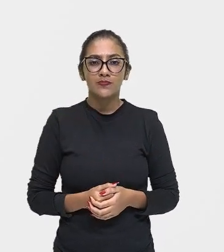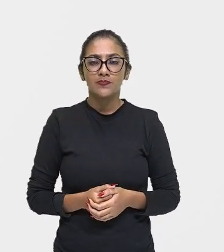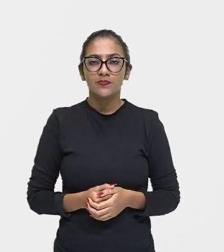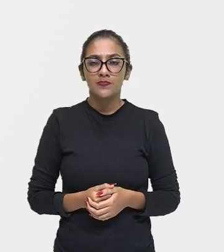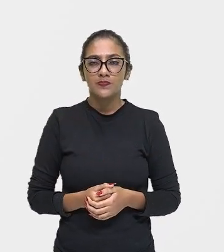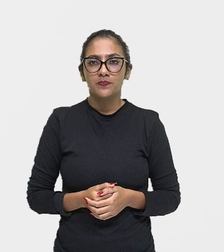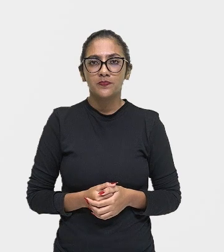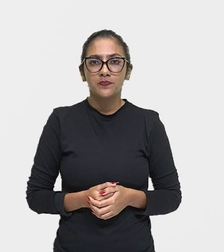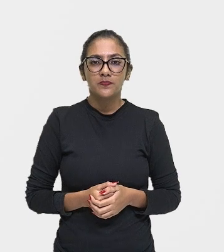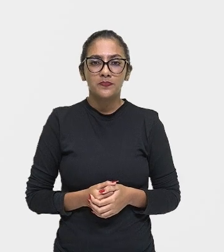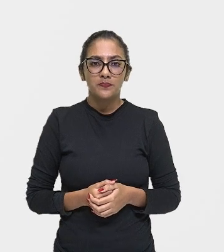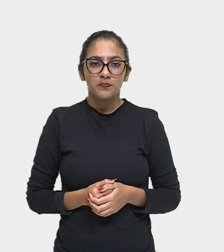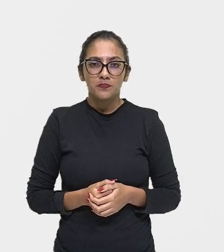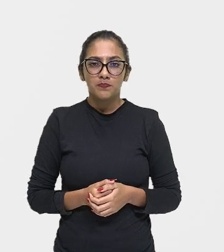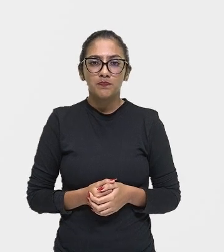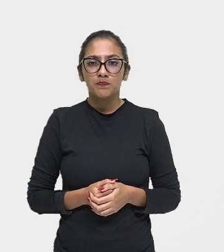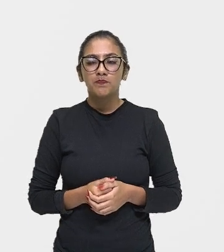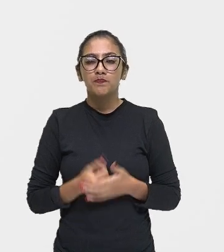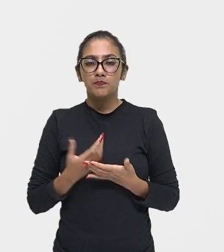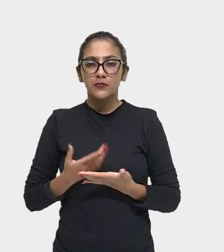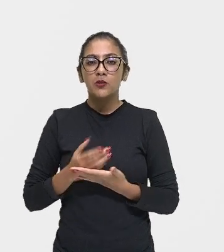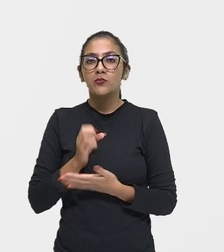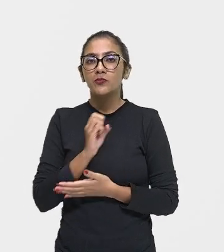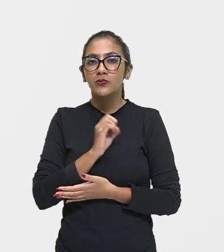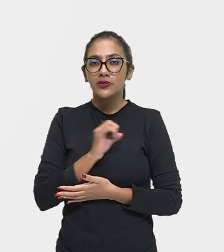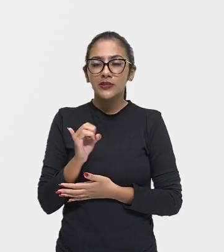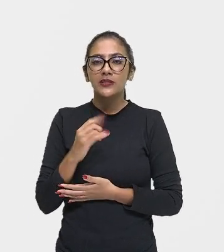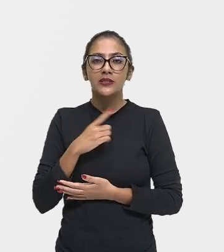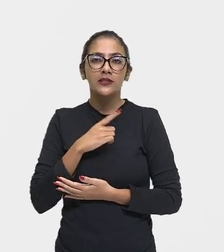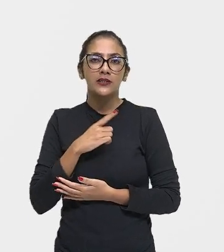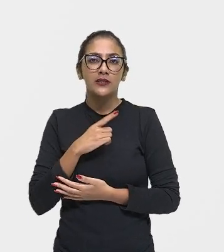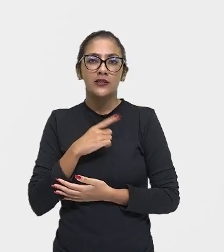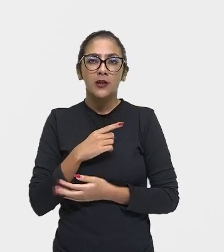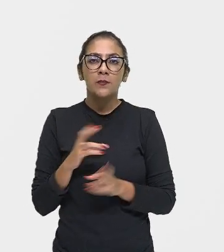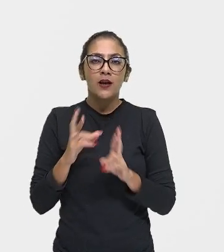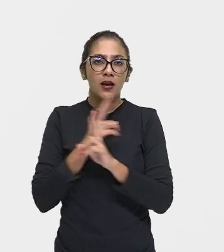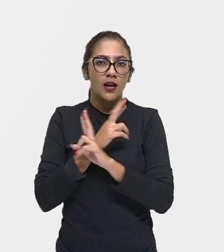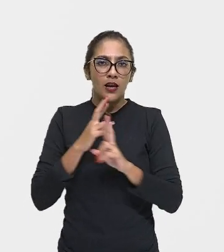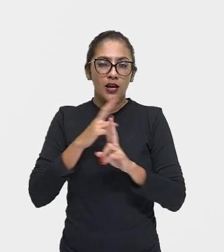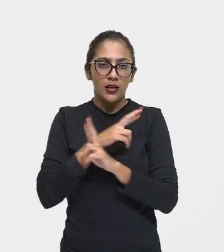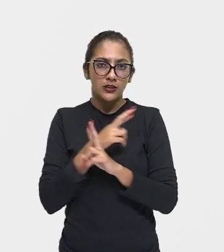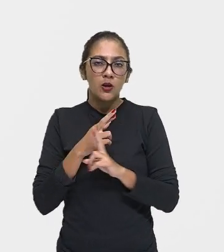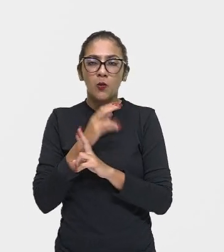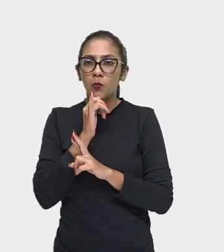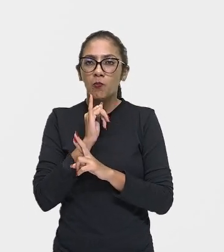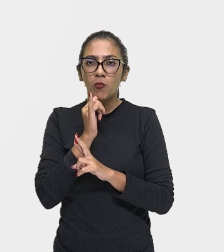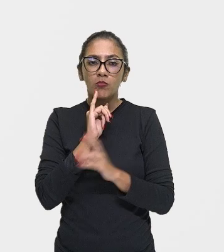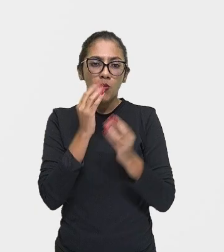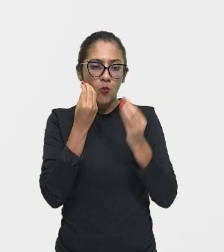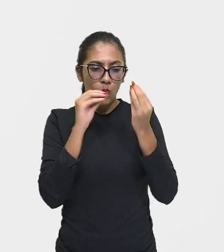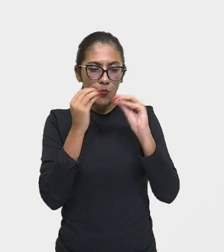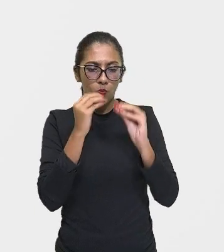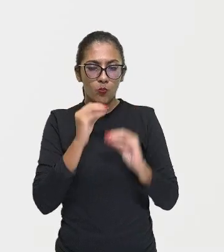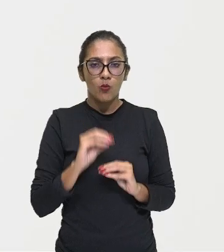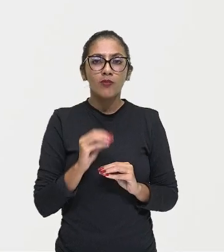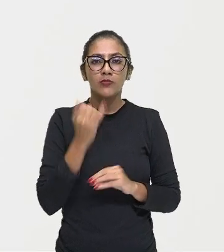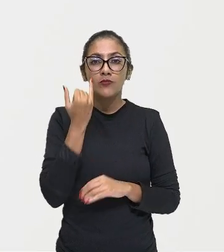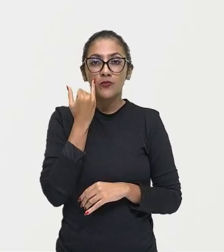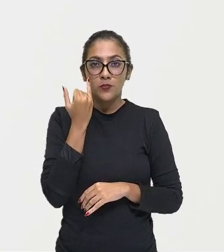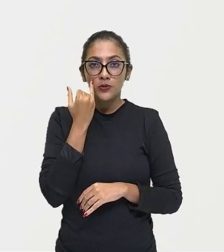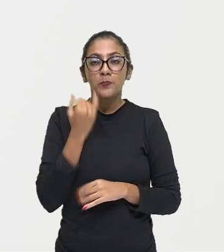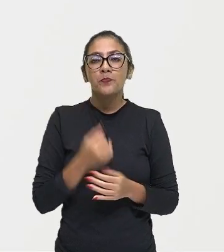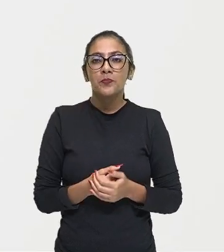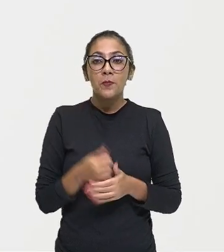tem aqui, ó, toda vez que eu estiver aplicando algo, eu tenho aqui,